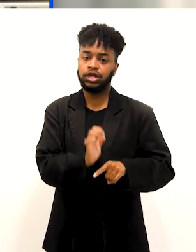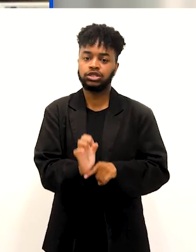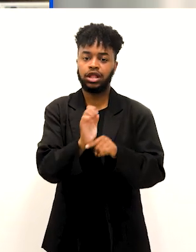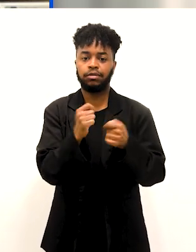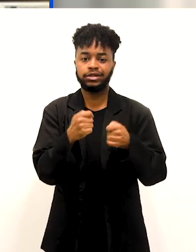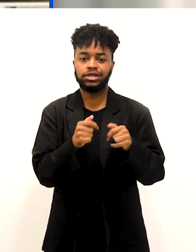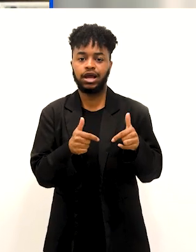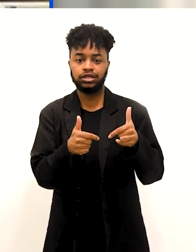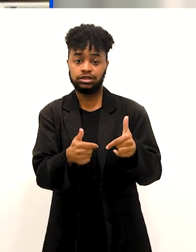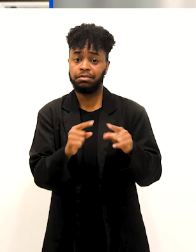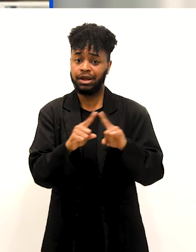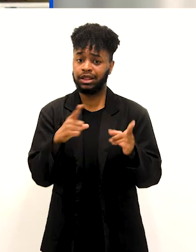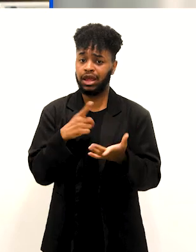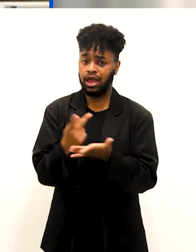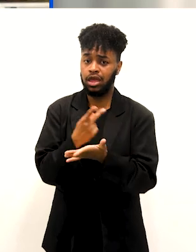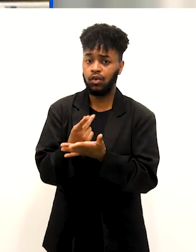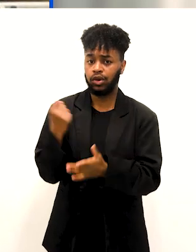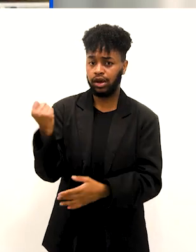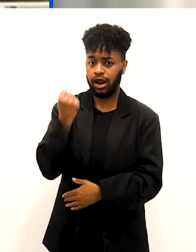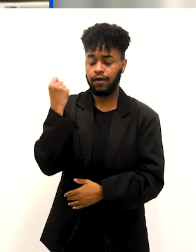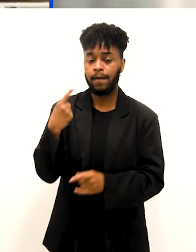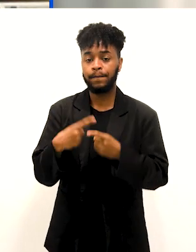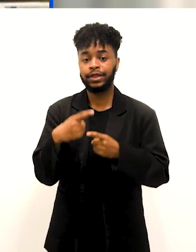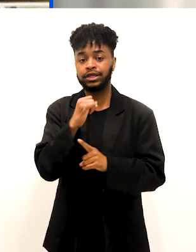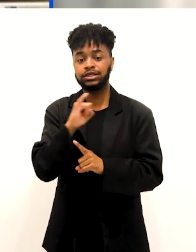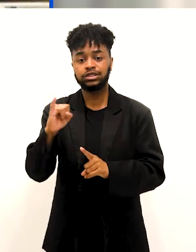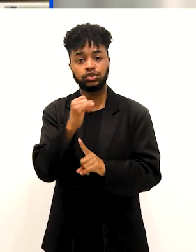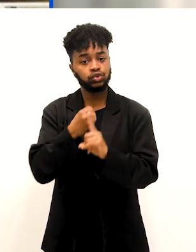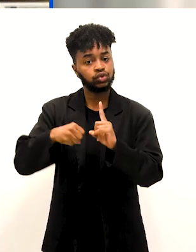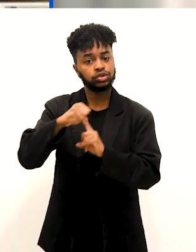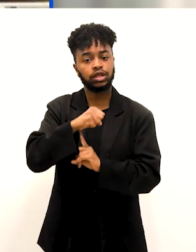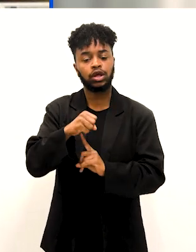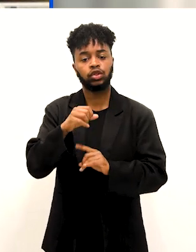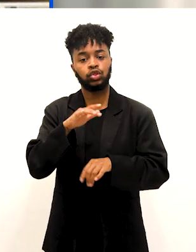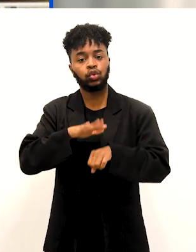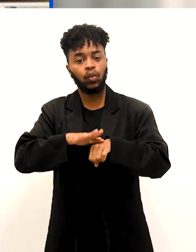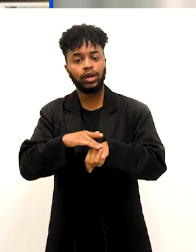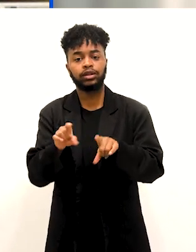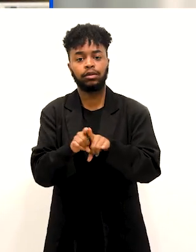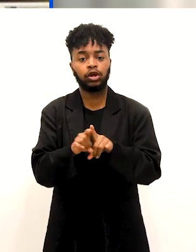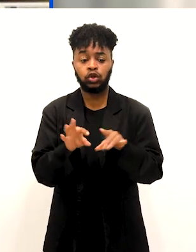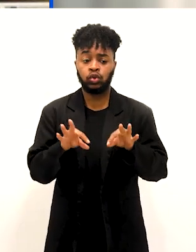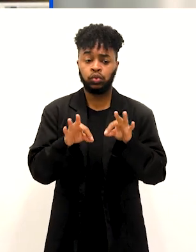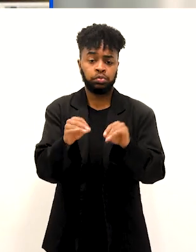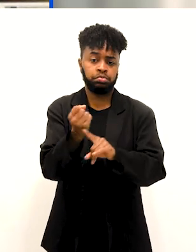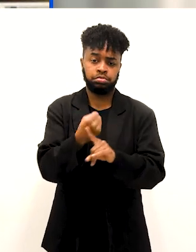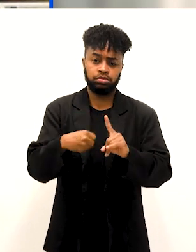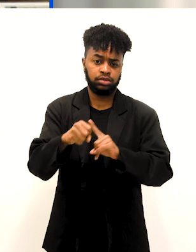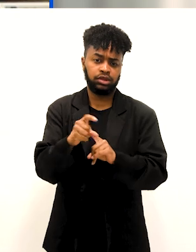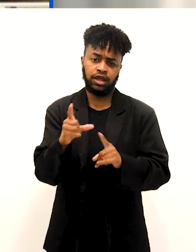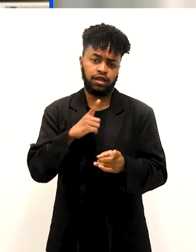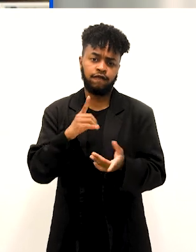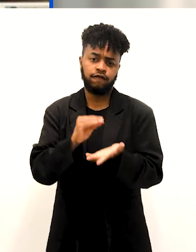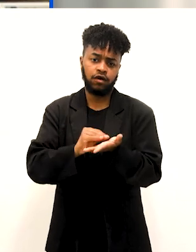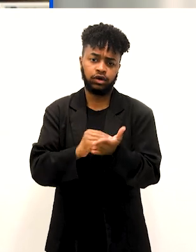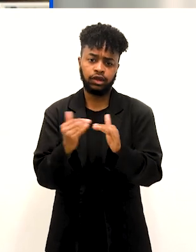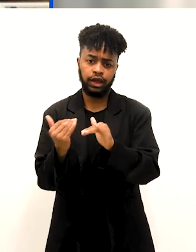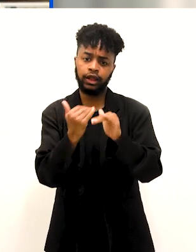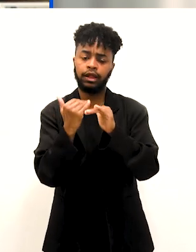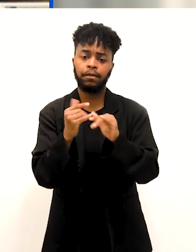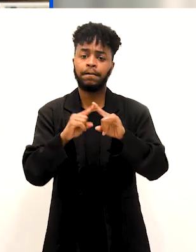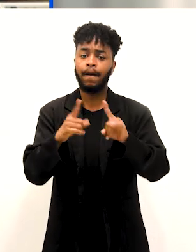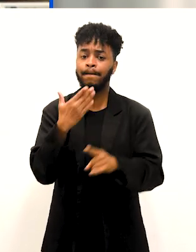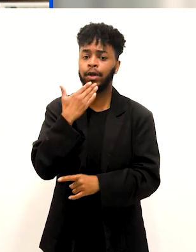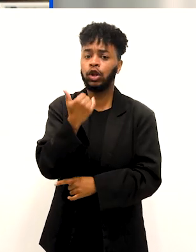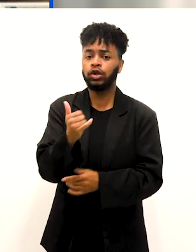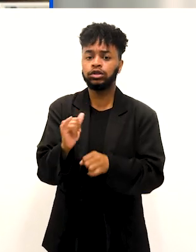fazer. Isso é um erro grave, tá? Se a gente tem uma sociedade doente, e todas as sociedades têm algum grau de doença, de desequilíbrio, acho que a melhor forma de você